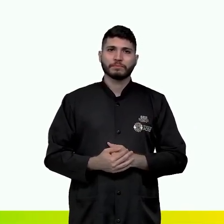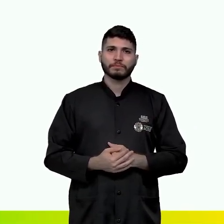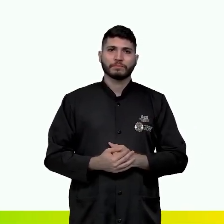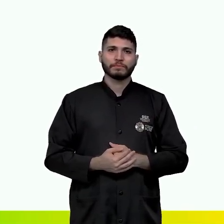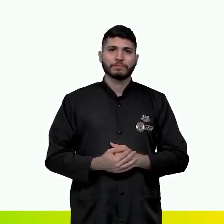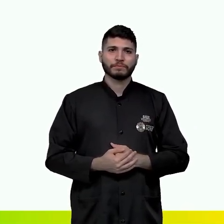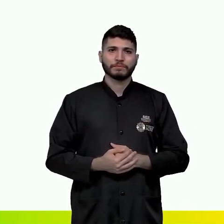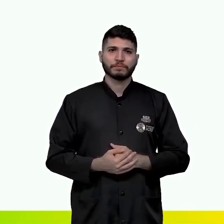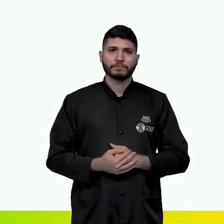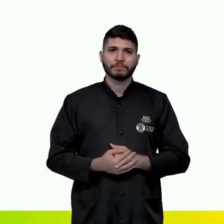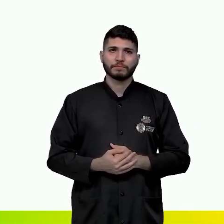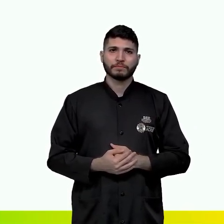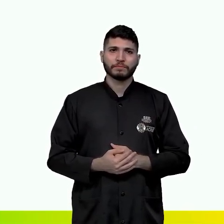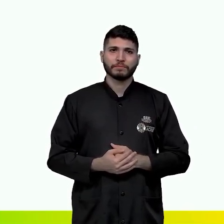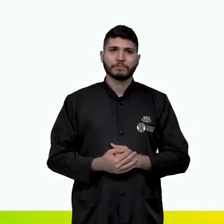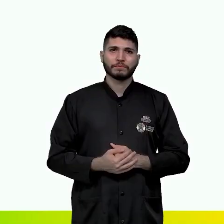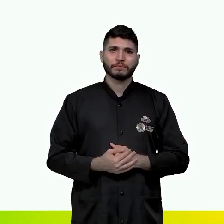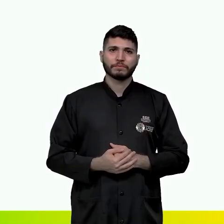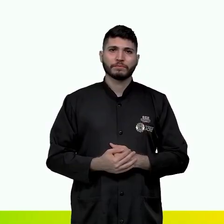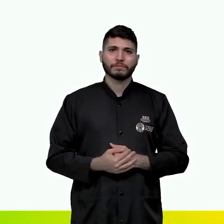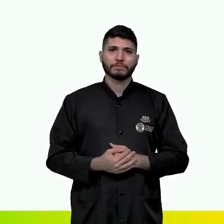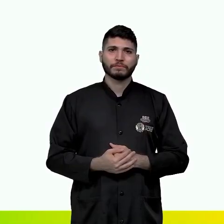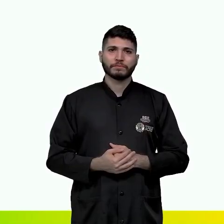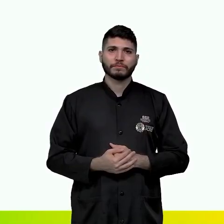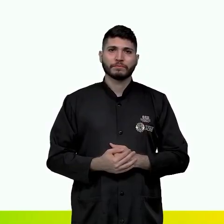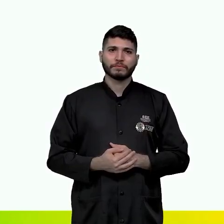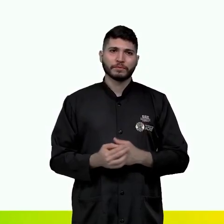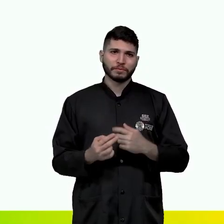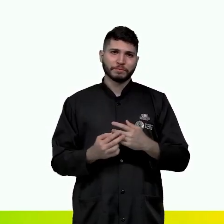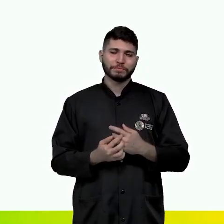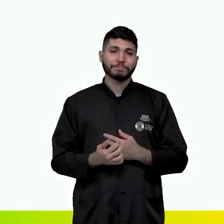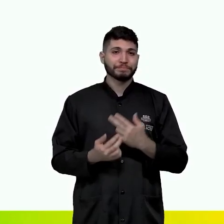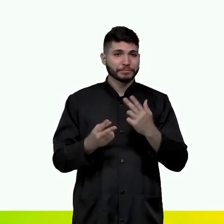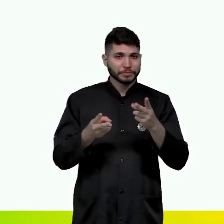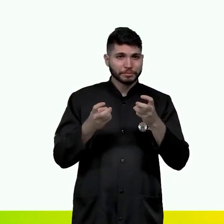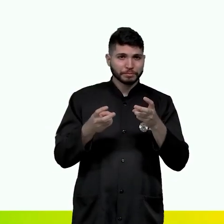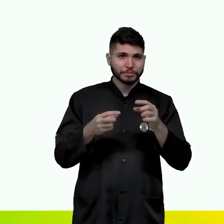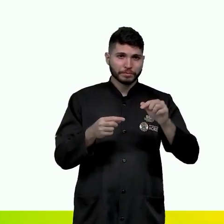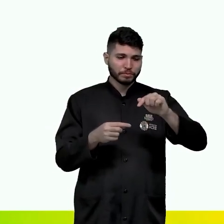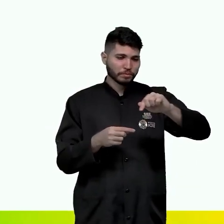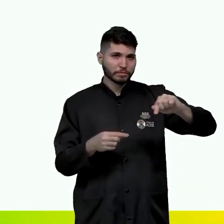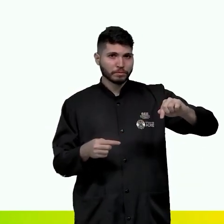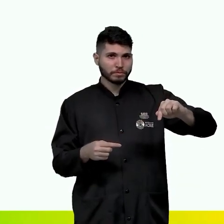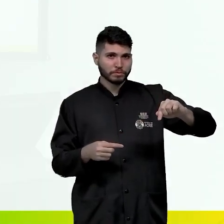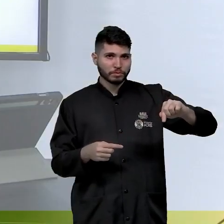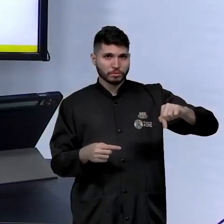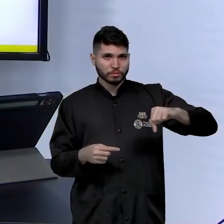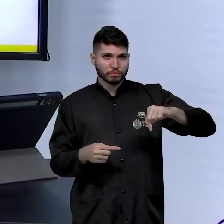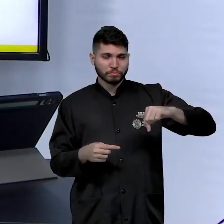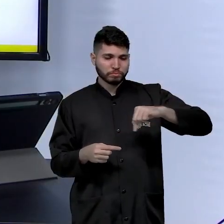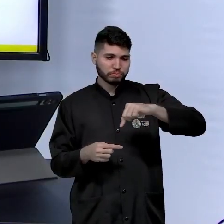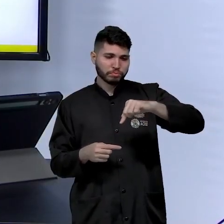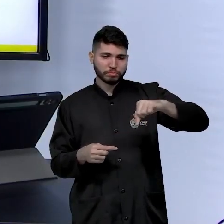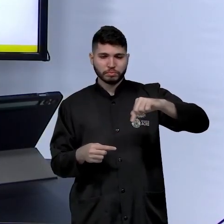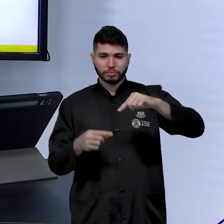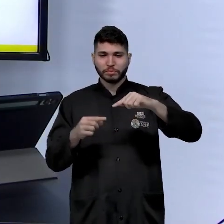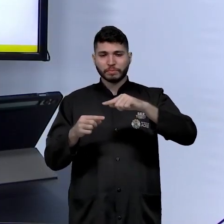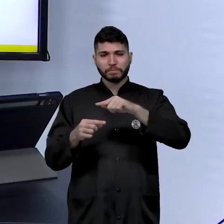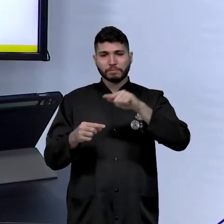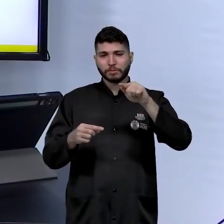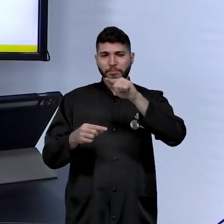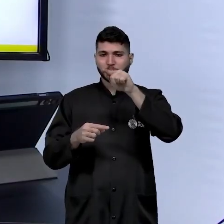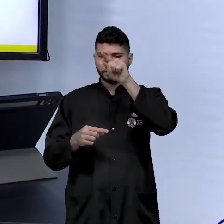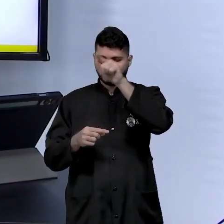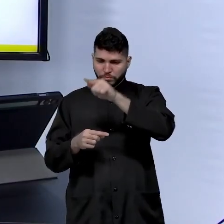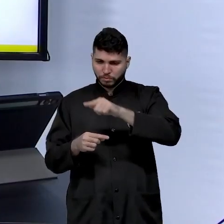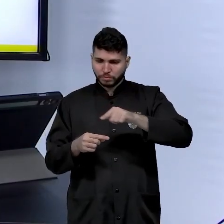circunferência maior. Então é o produto dos raios. Eu espero que você tenha